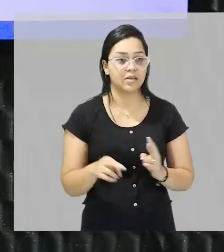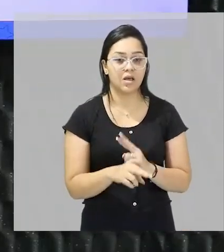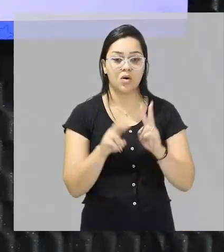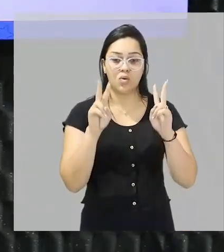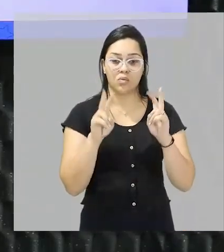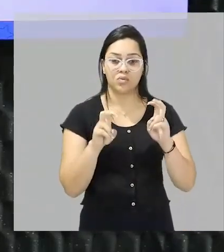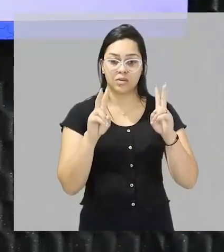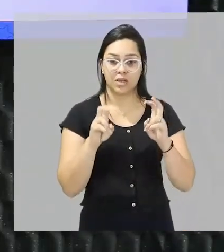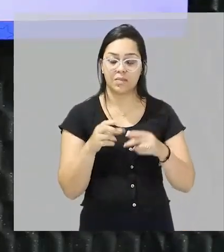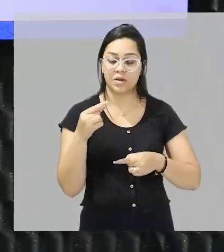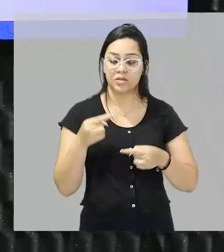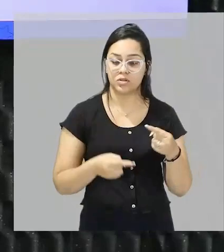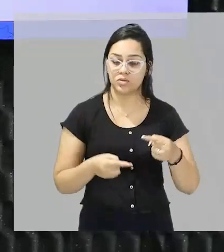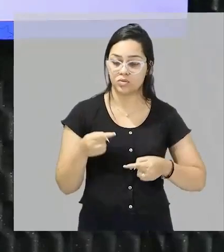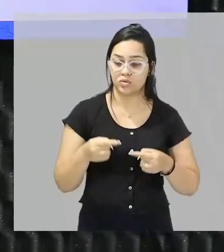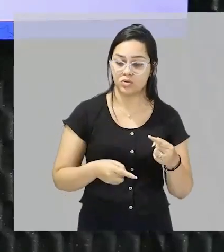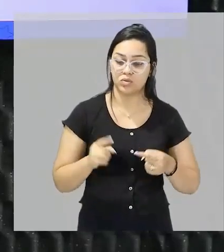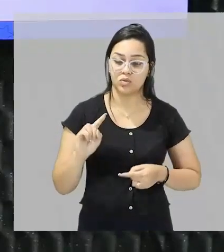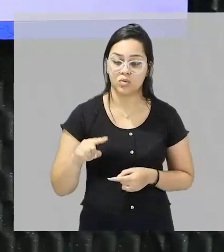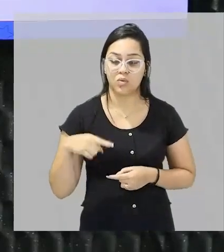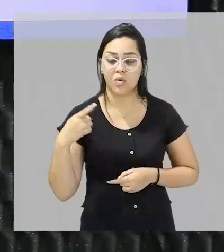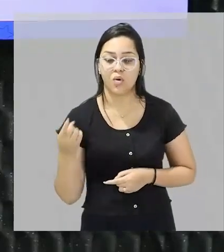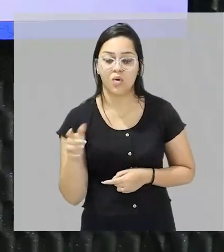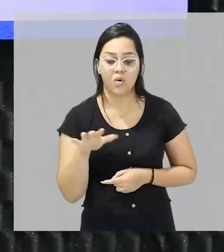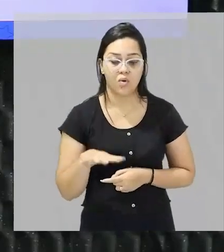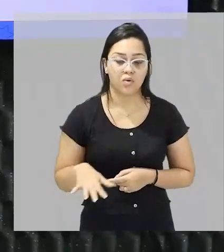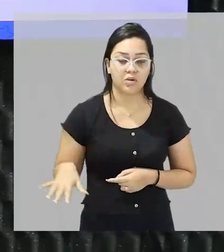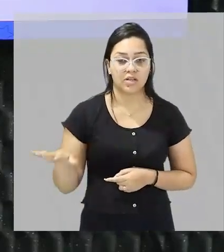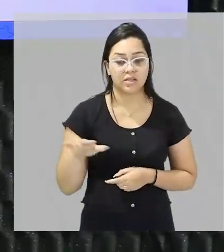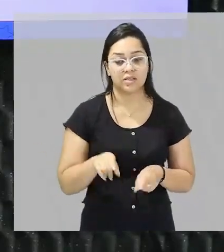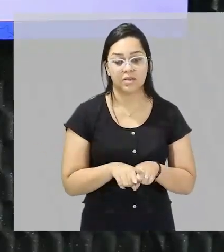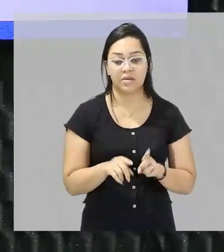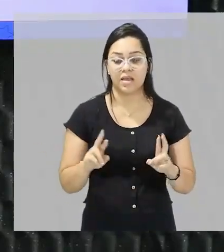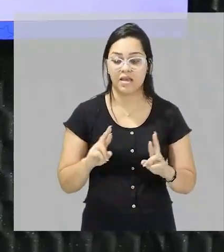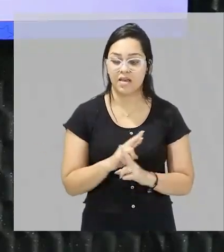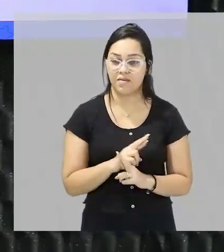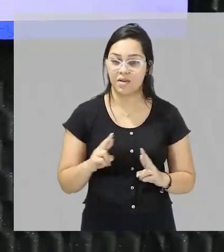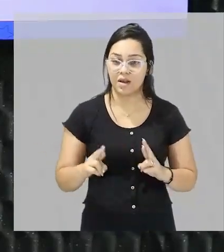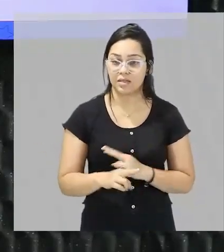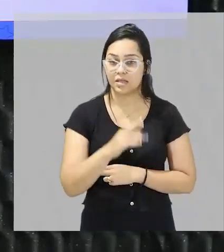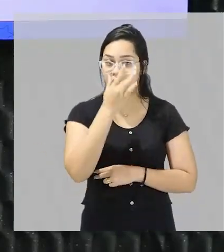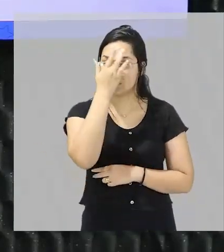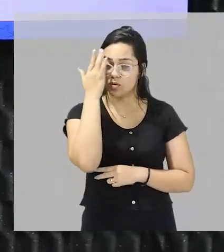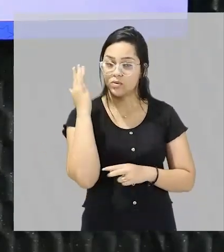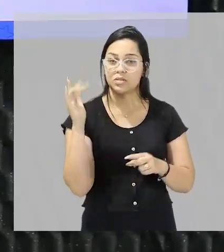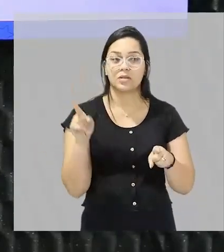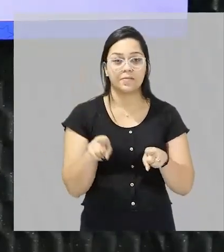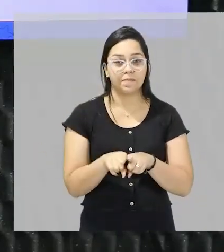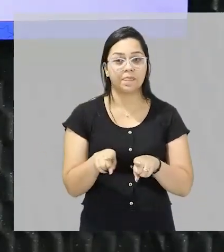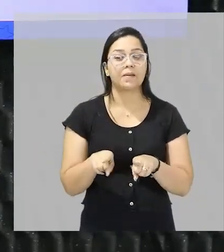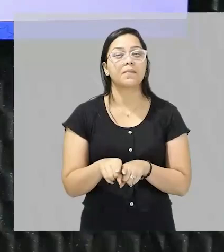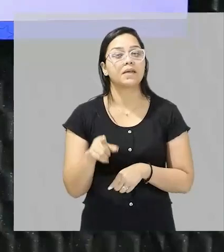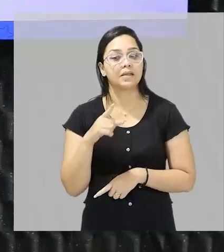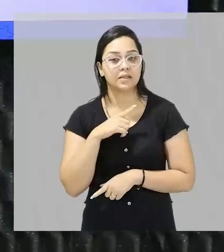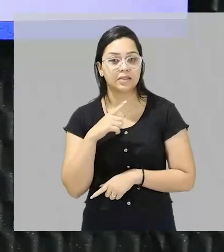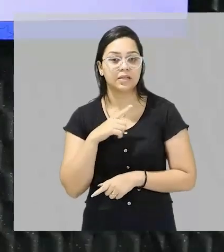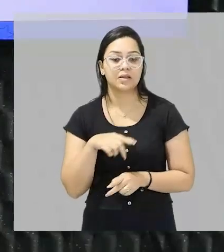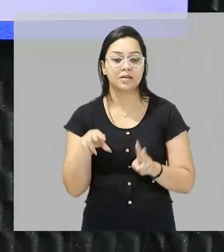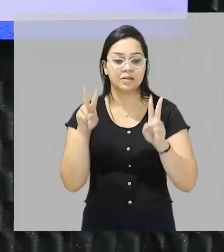sendo discutido com outras áreas, né? Fazendo referência a pessoas que também trataram